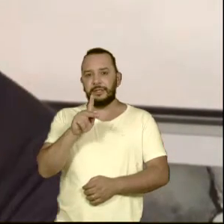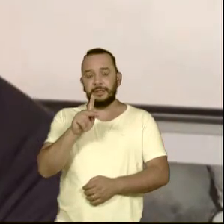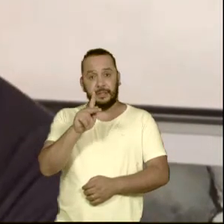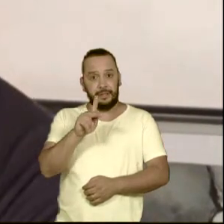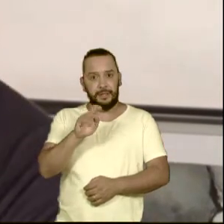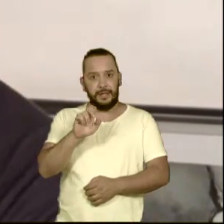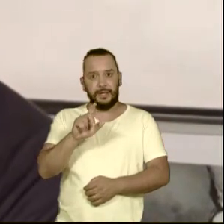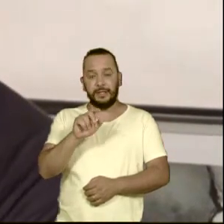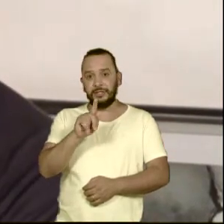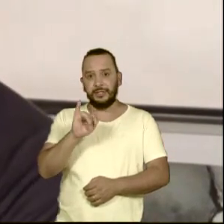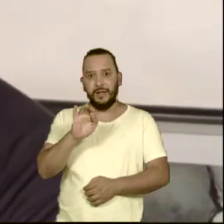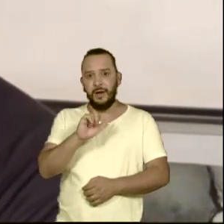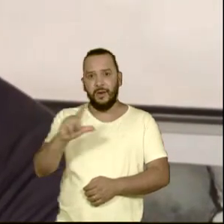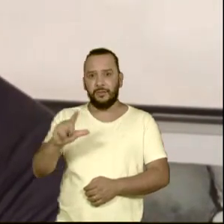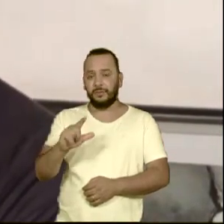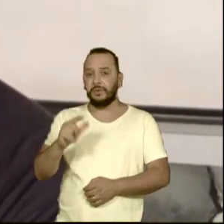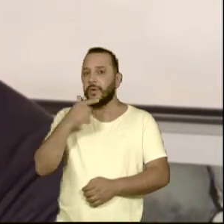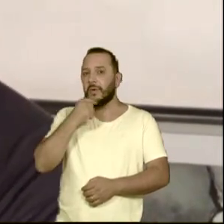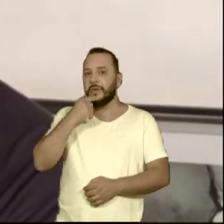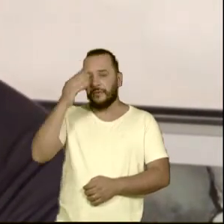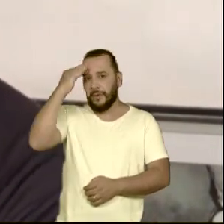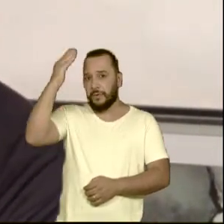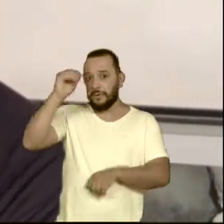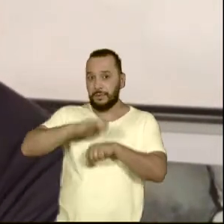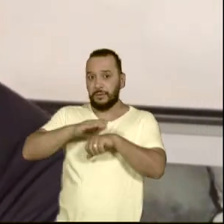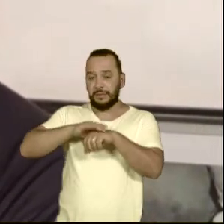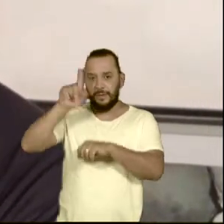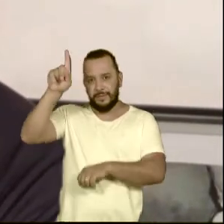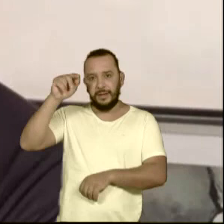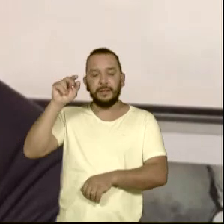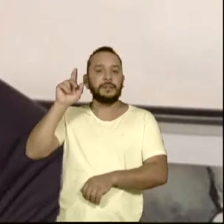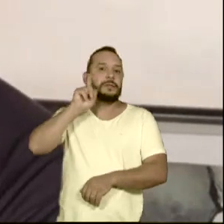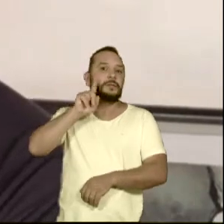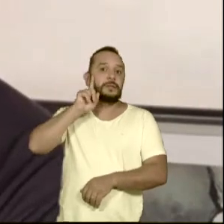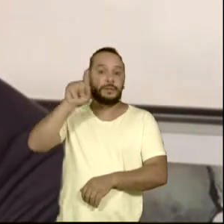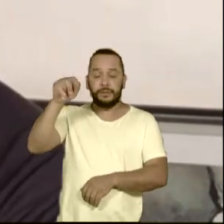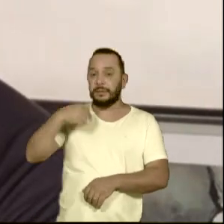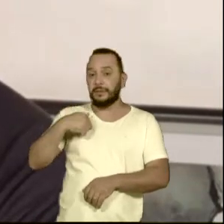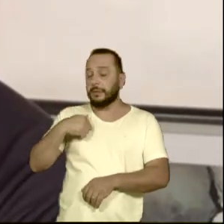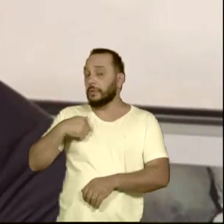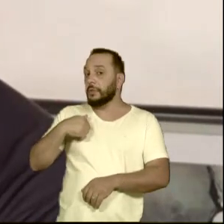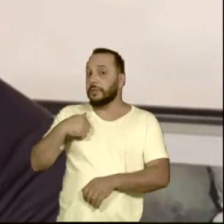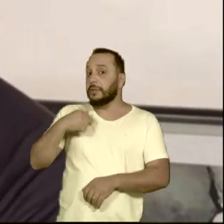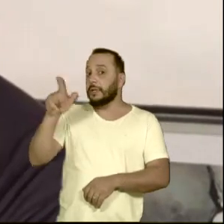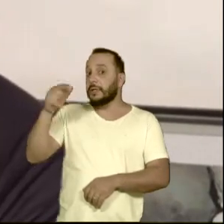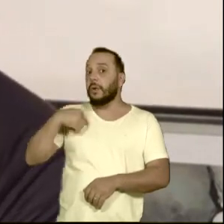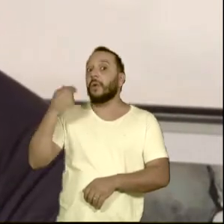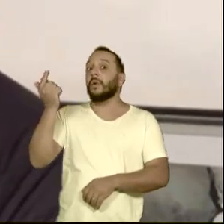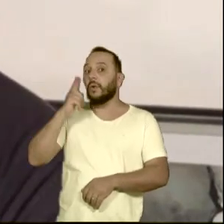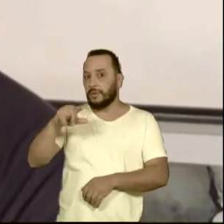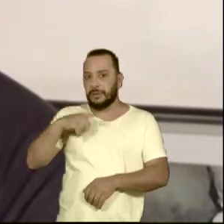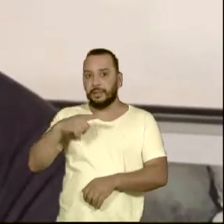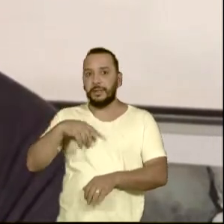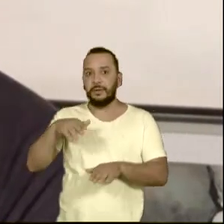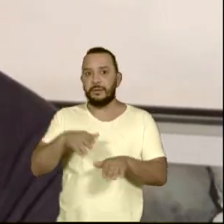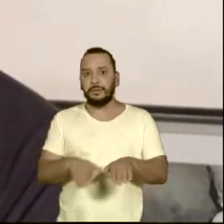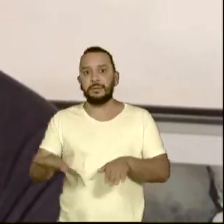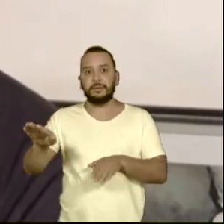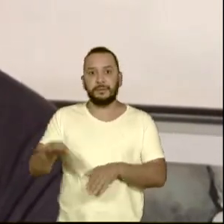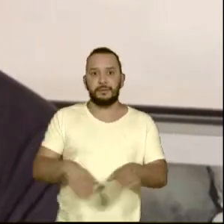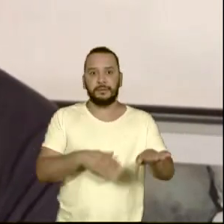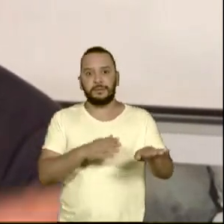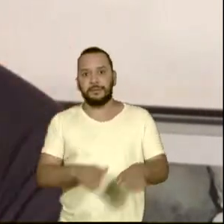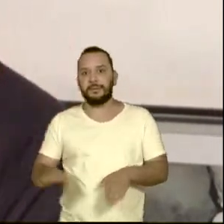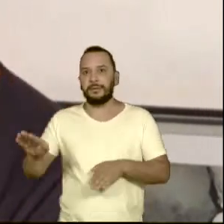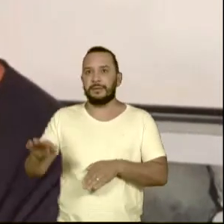anos fazia Garibaldo ainda, o Carol, não me pergunte como, porque eu sei a dificuldade que é ficar dentro, ele andava de patins com o